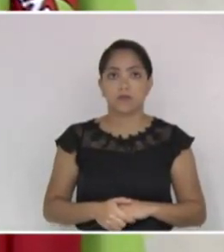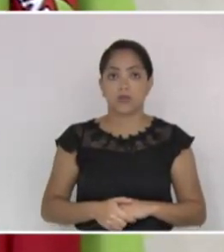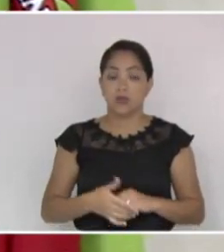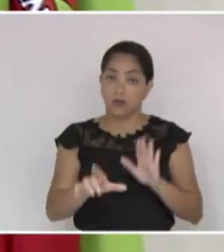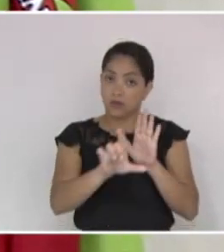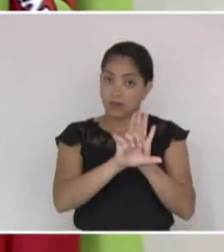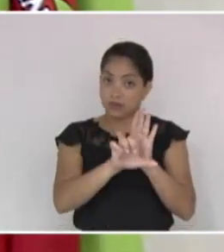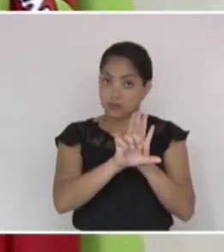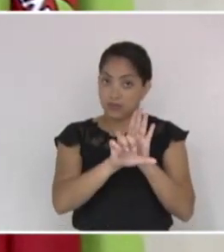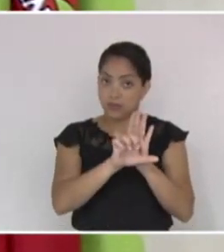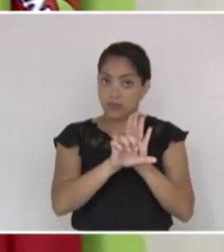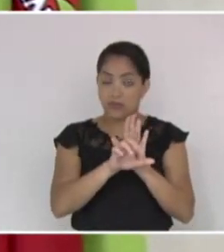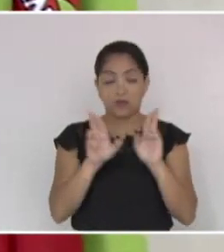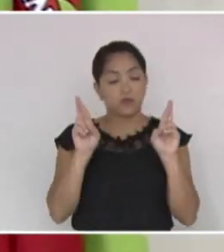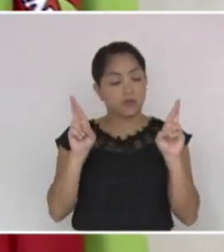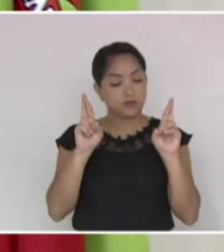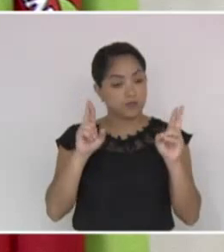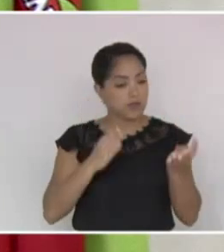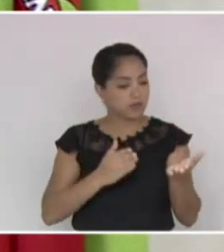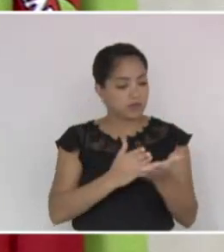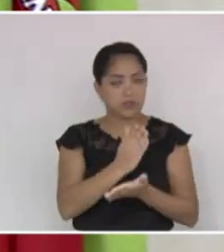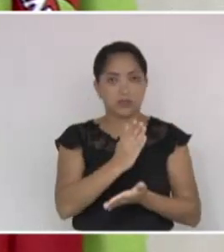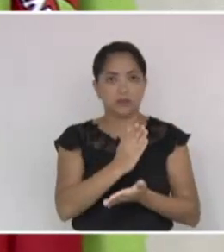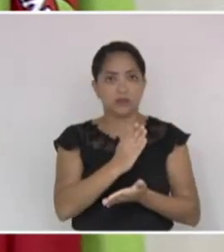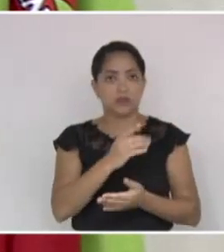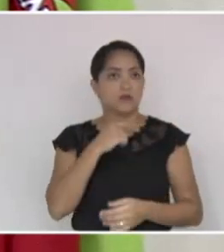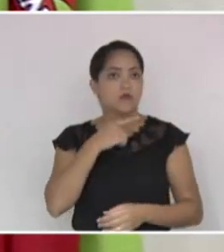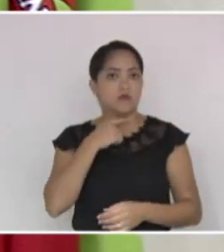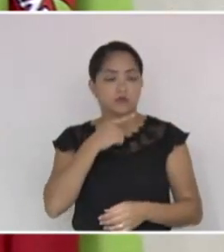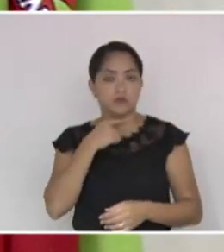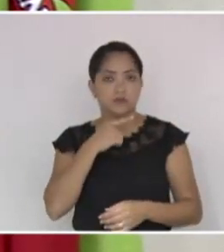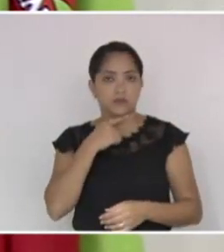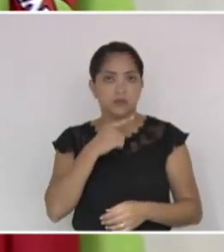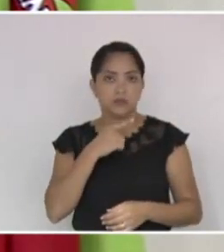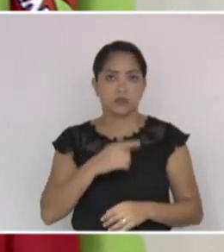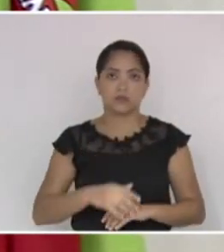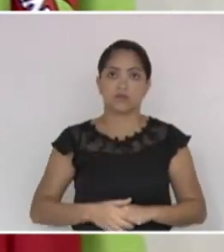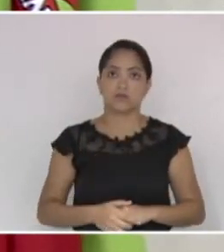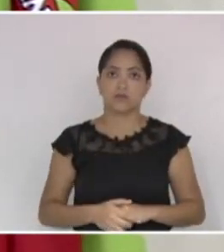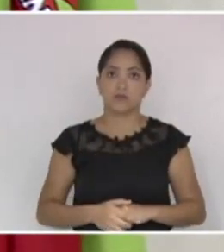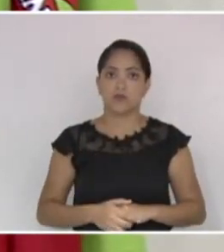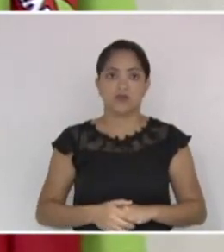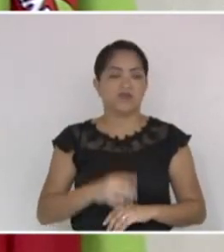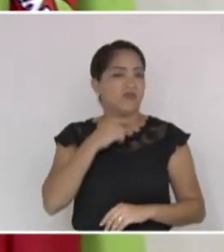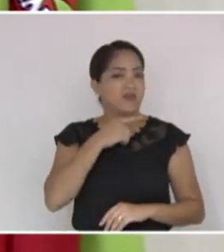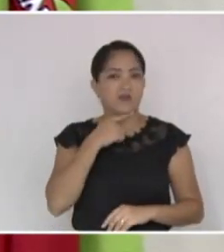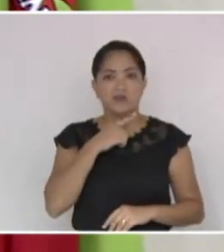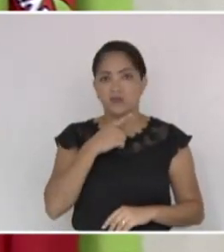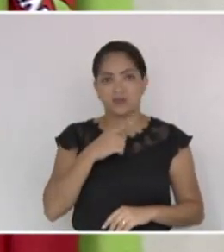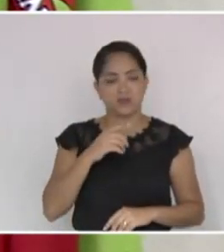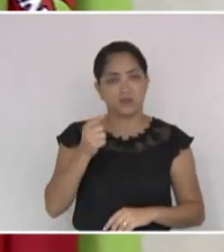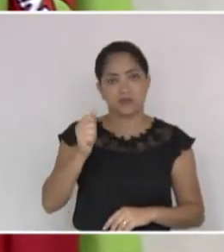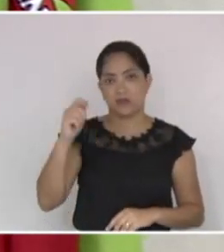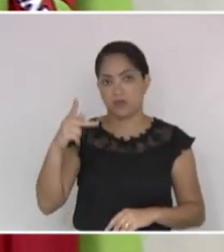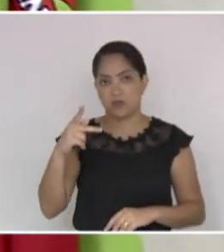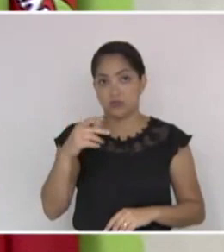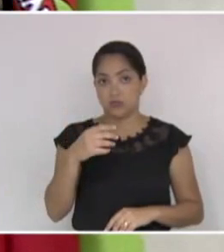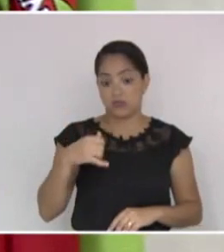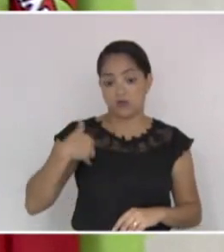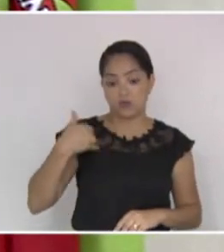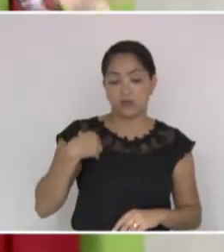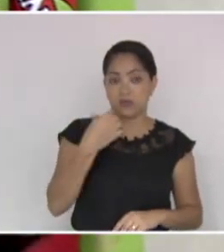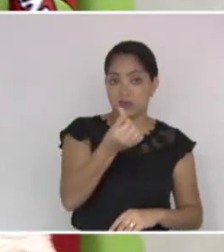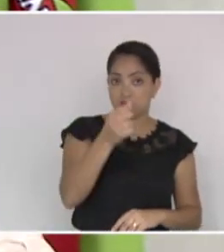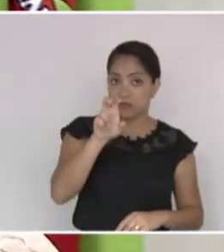espero que não seja aprovada no Congresso Nacional, não se aposentar. Não vai se aposentar com 65 anos, vai se aposentar